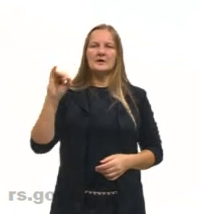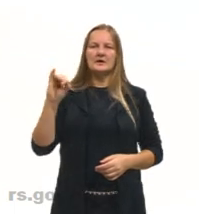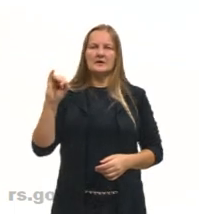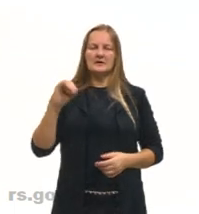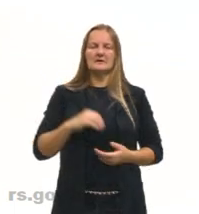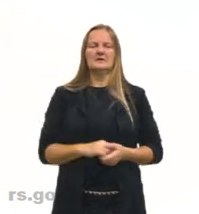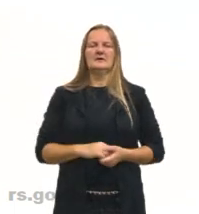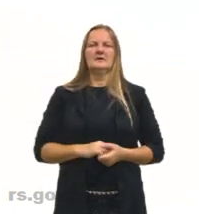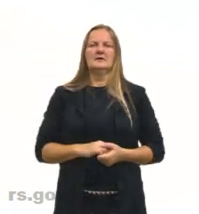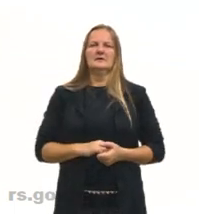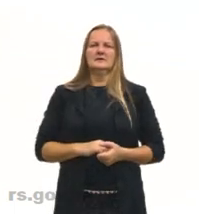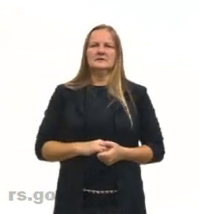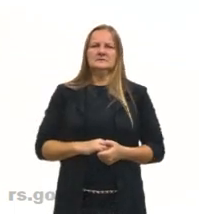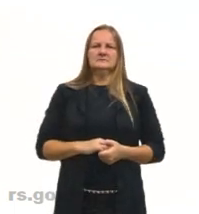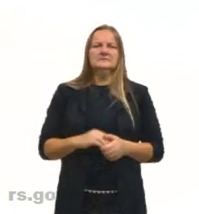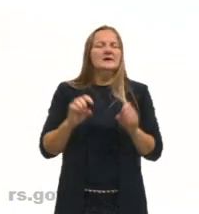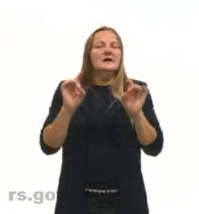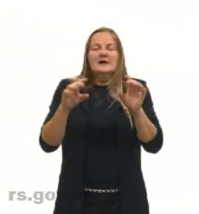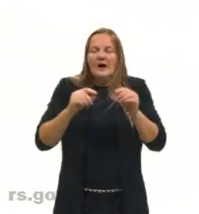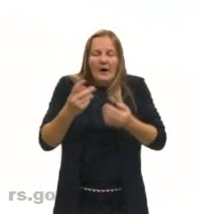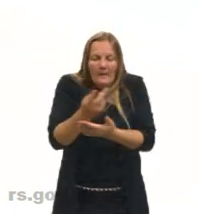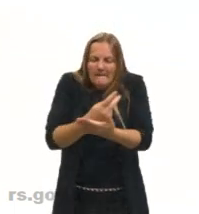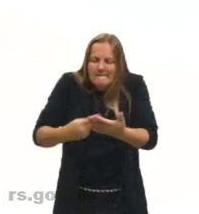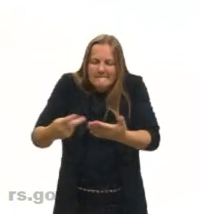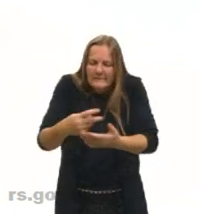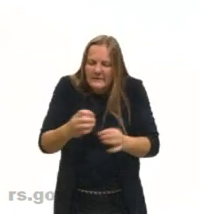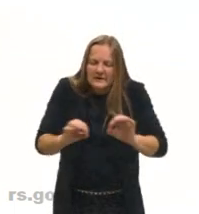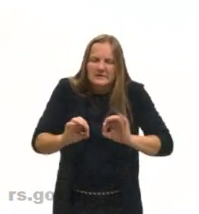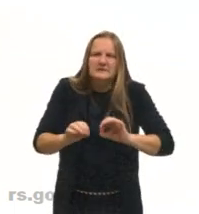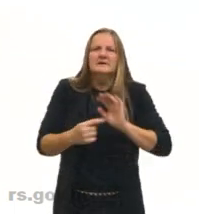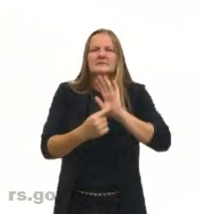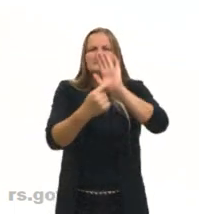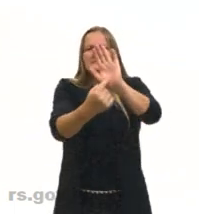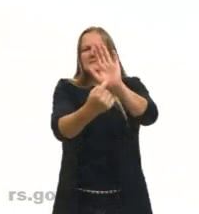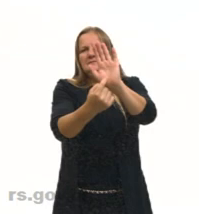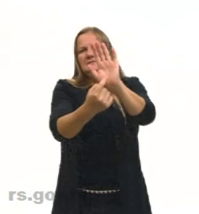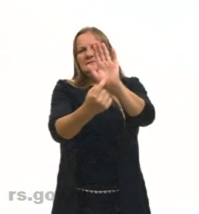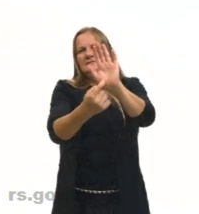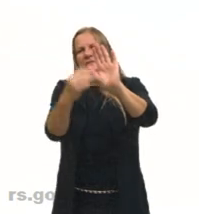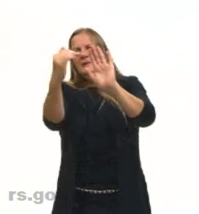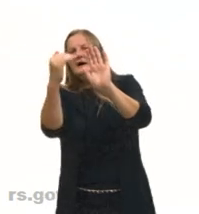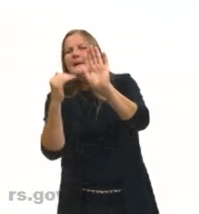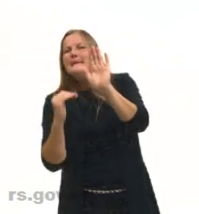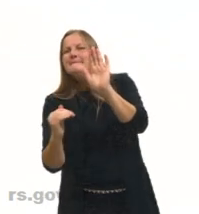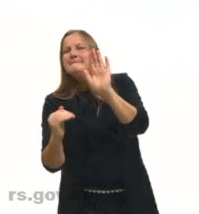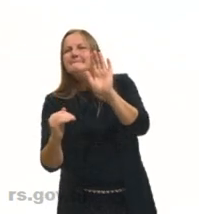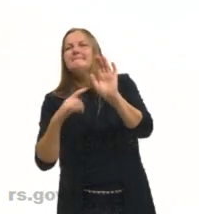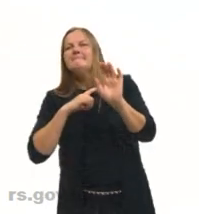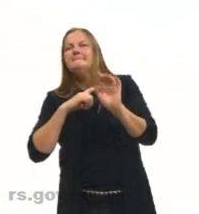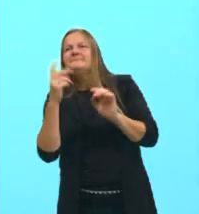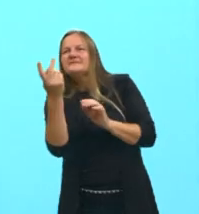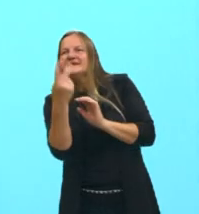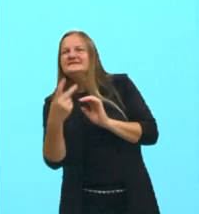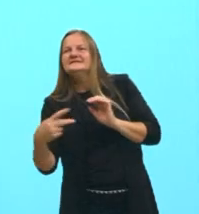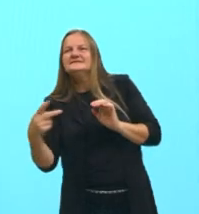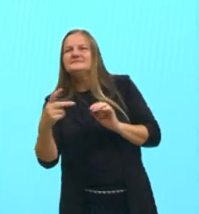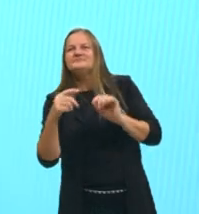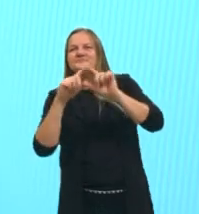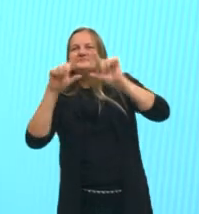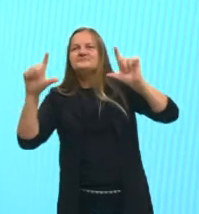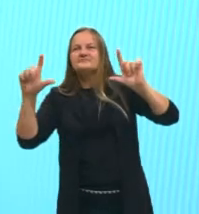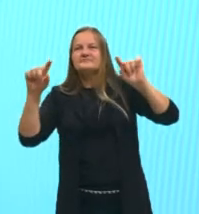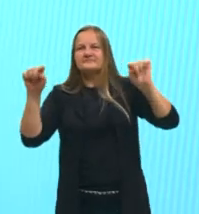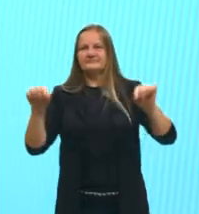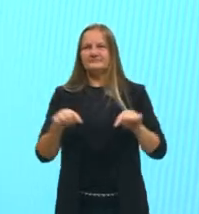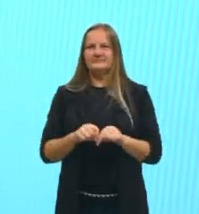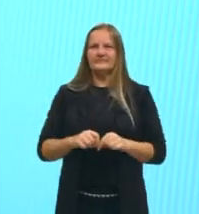relação aí que nós temos E aí justamente aqui ó vou mostrar para vocês esse esse de baixo aqui é um truque né que que nós temos